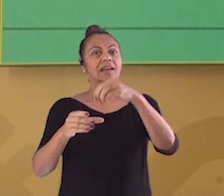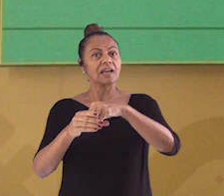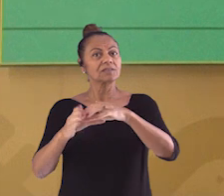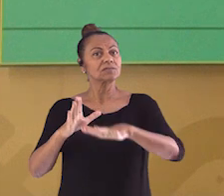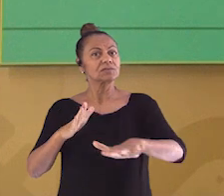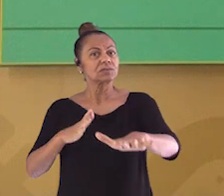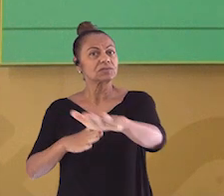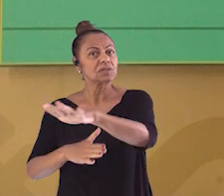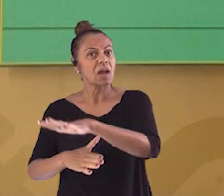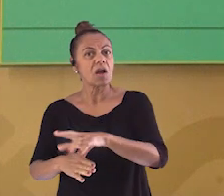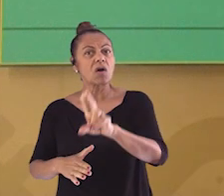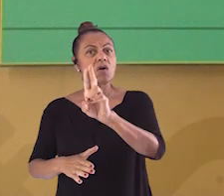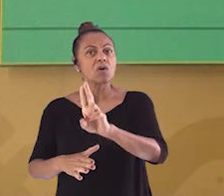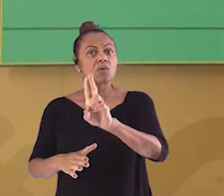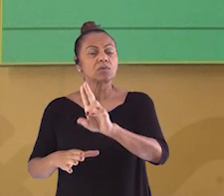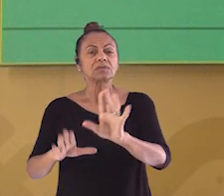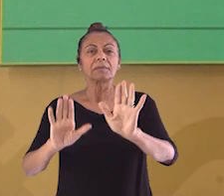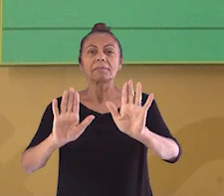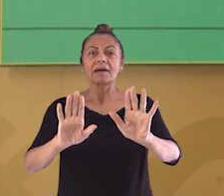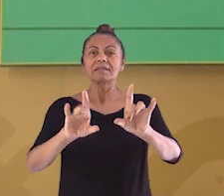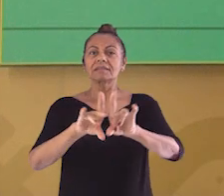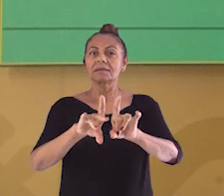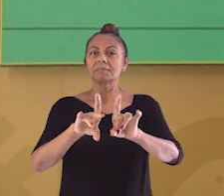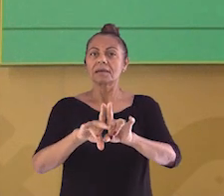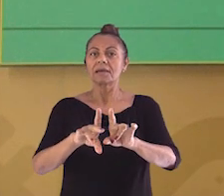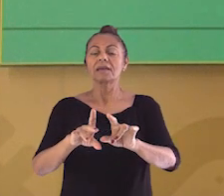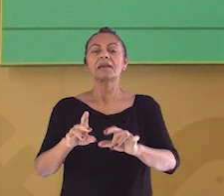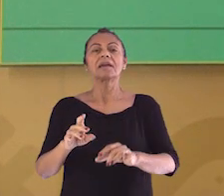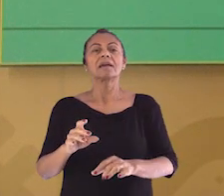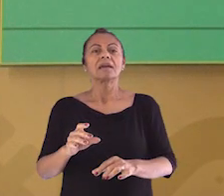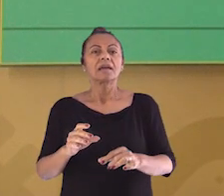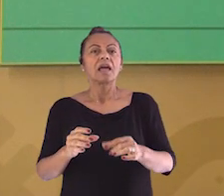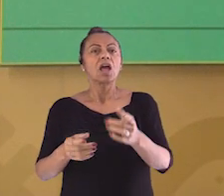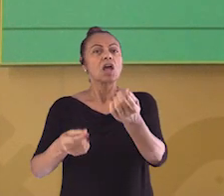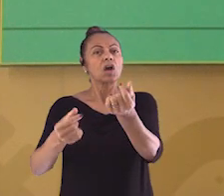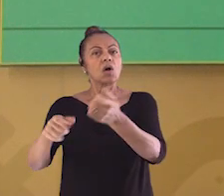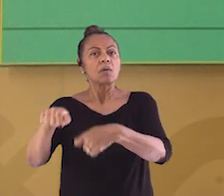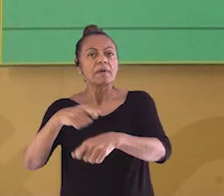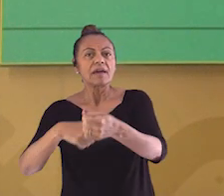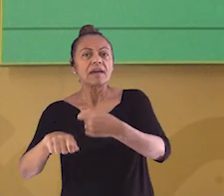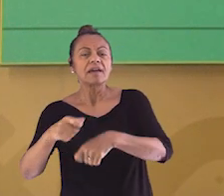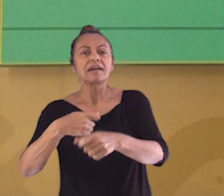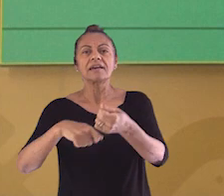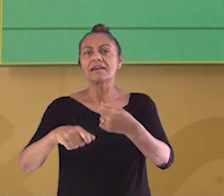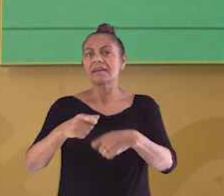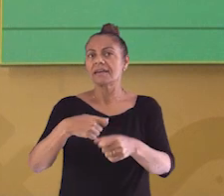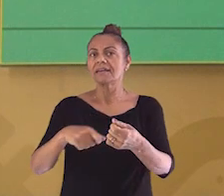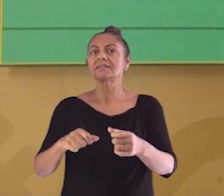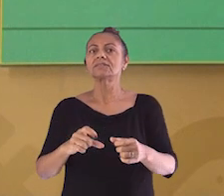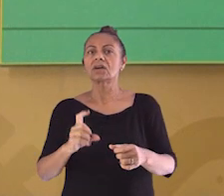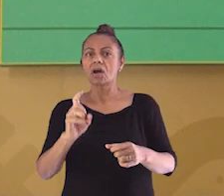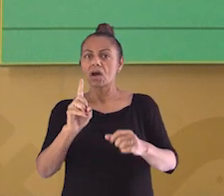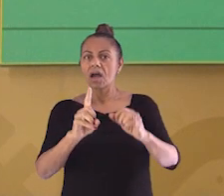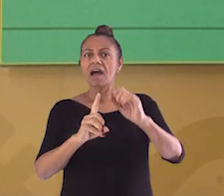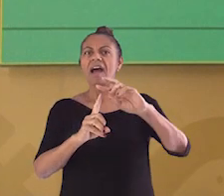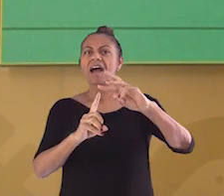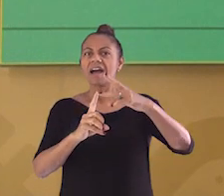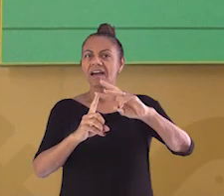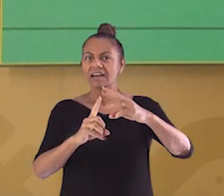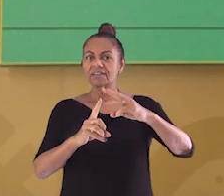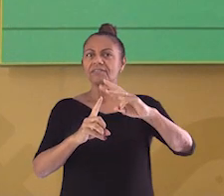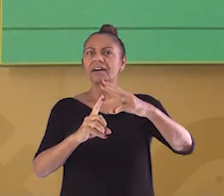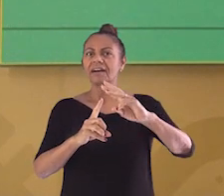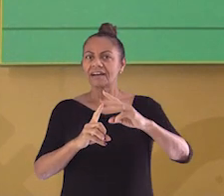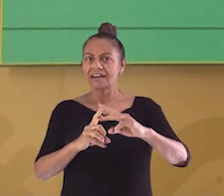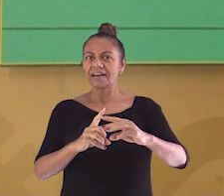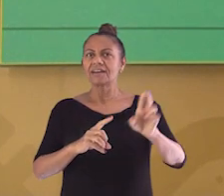na atualidade, mas também para o comércio, pois muitas máquinas de cartão de crédito, por exemplo, usam Wi-Fi. E hoje